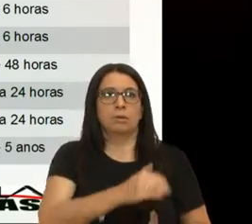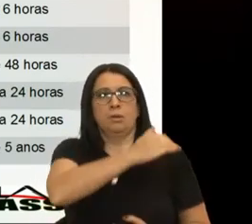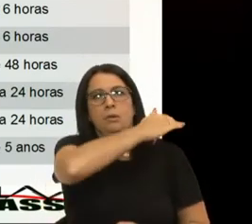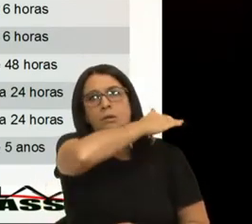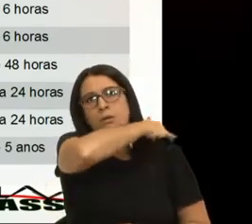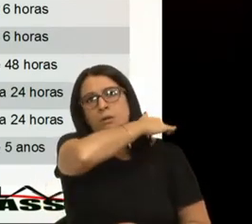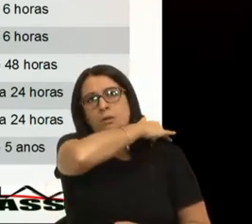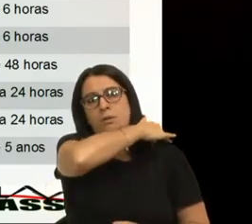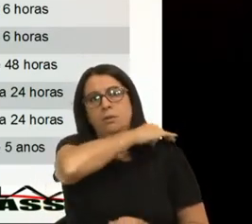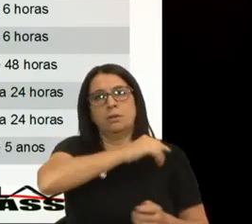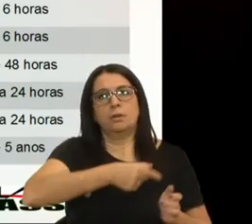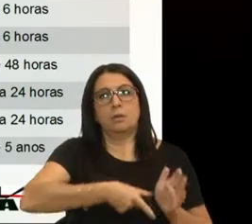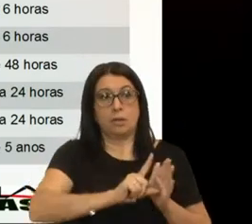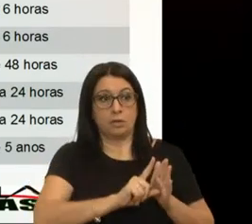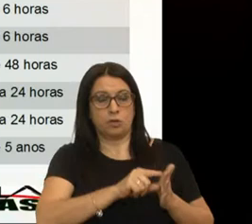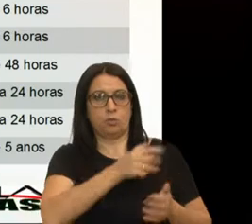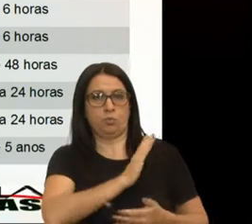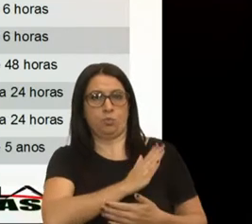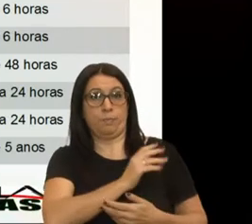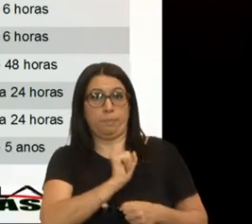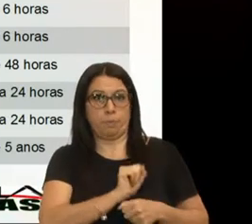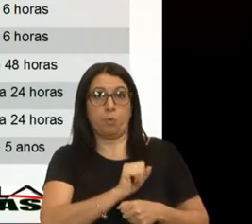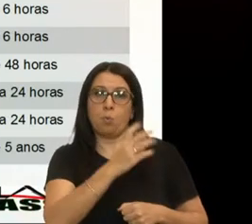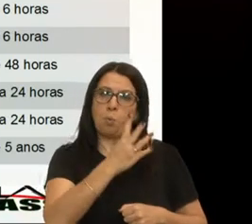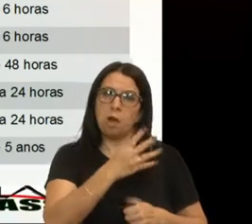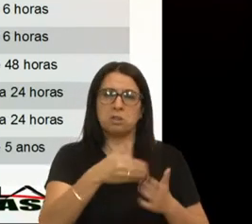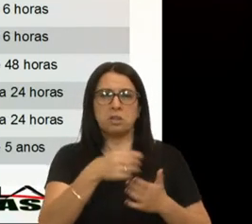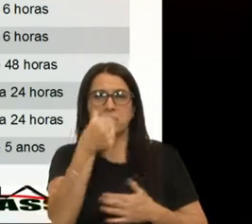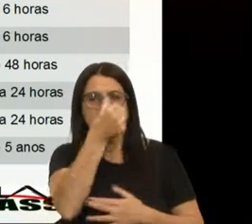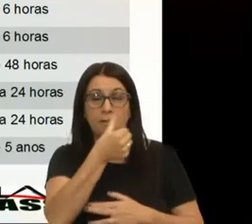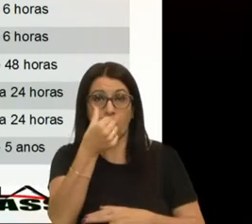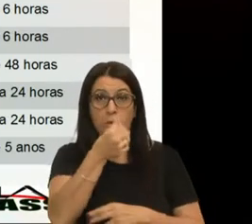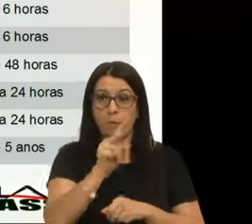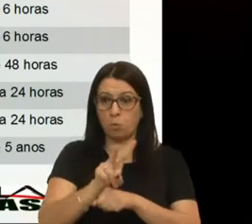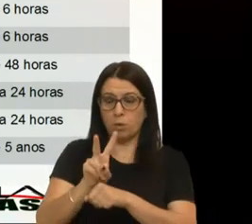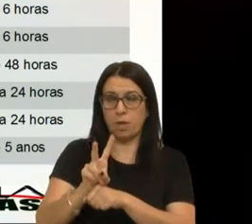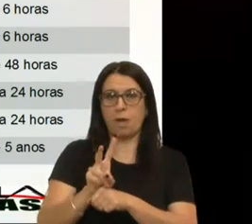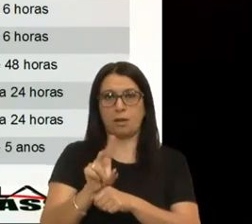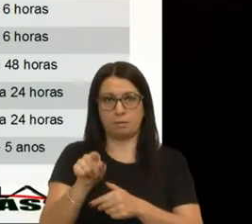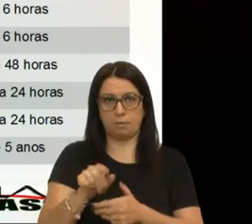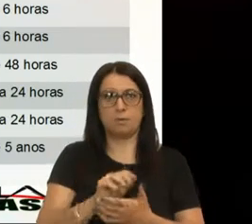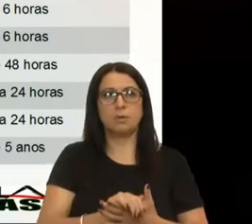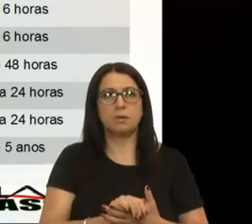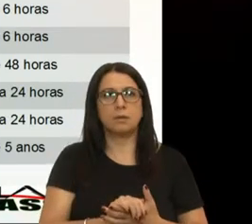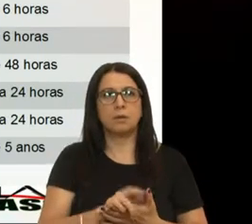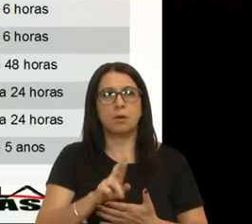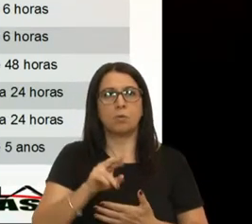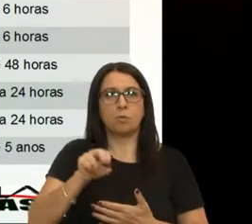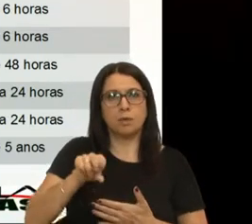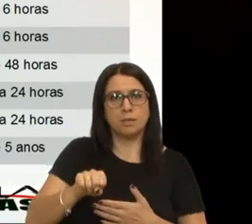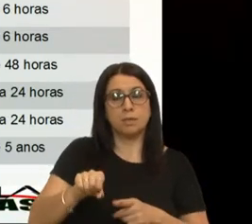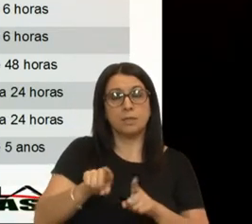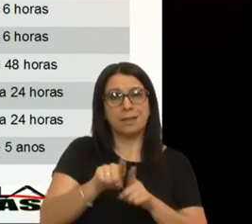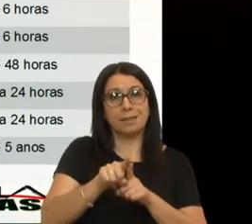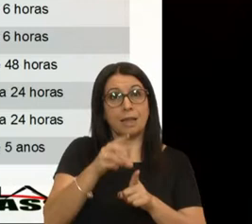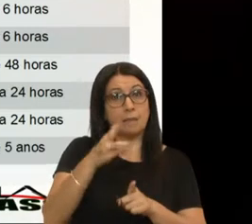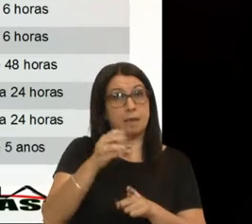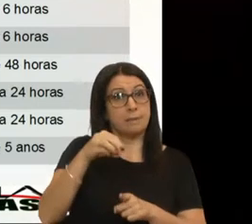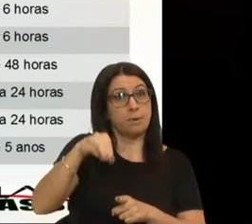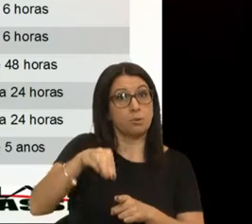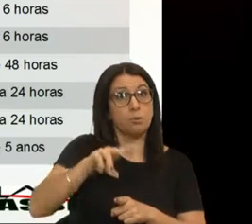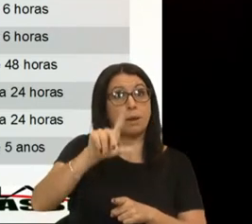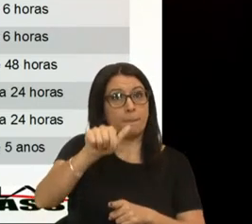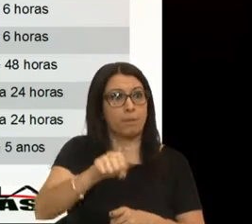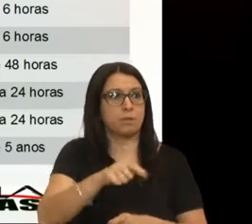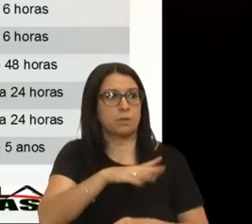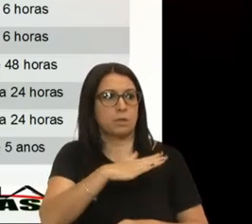Pulmões, antes da parada cardíaca, 4 a 6 horas, a preservação extracorpórea. Rins, até 30 minutos